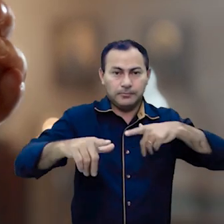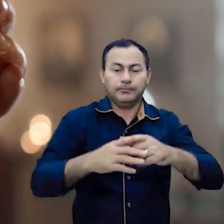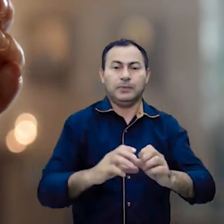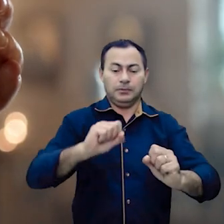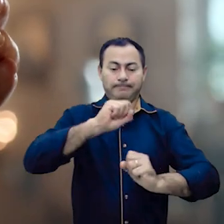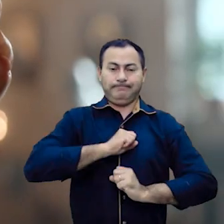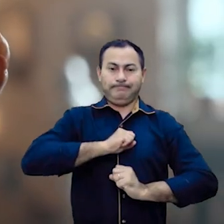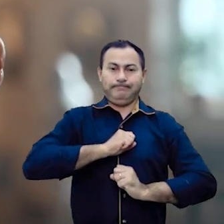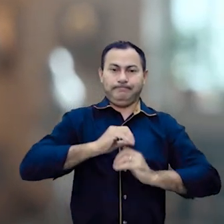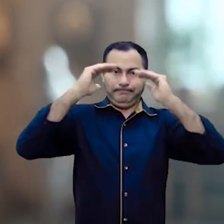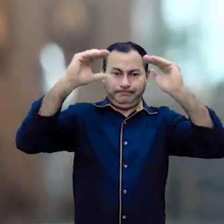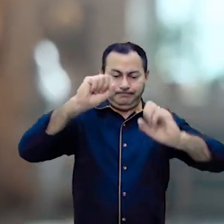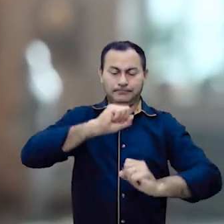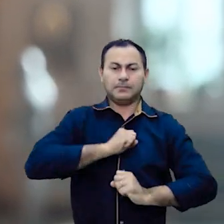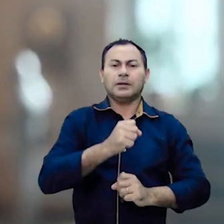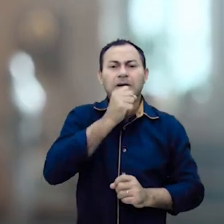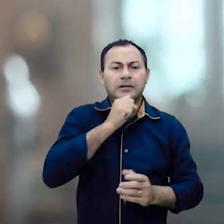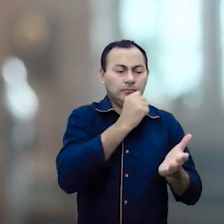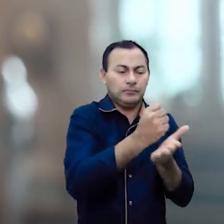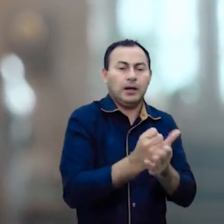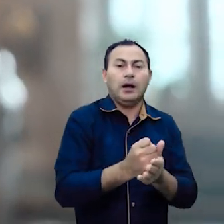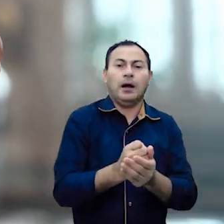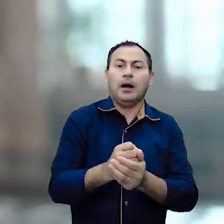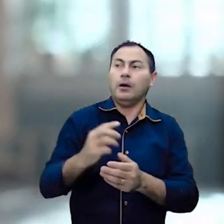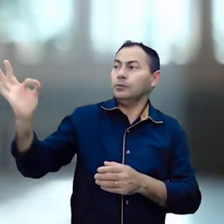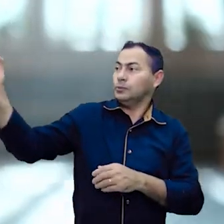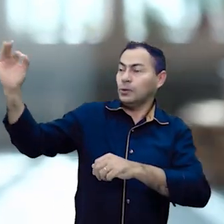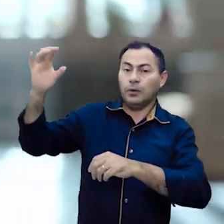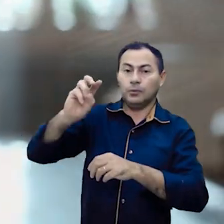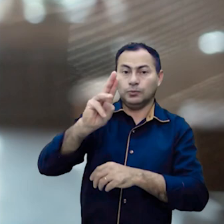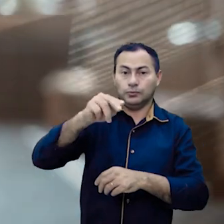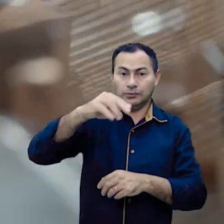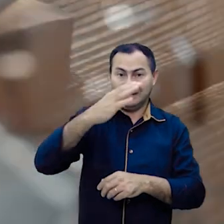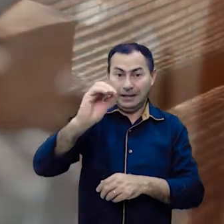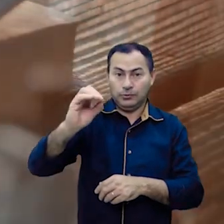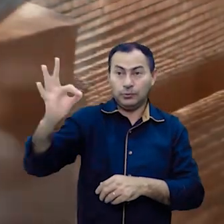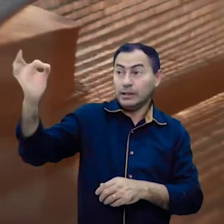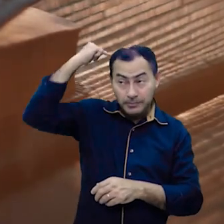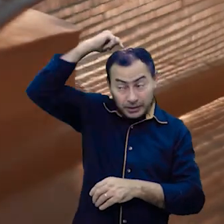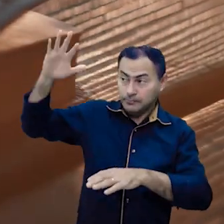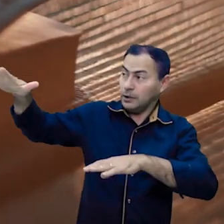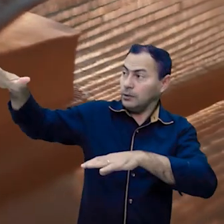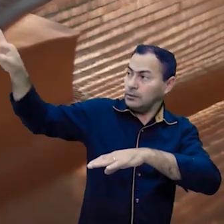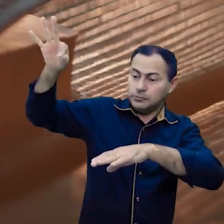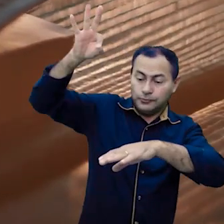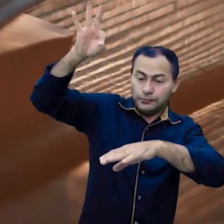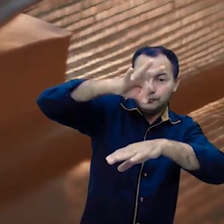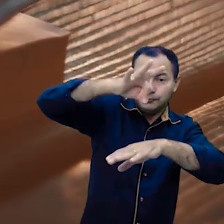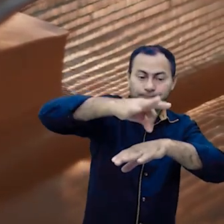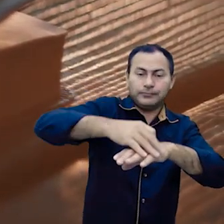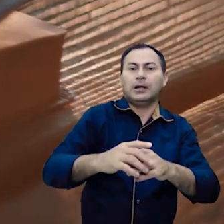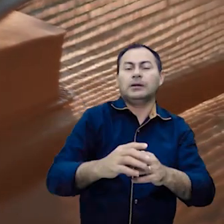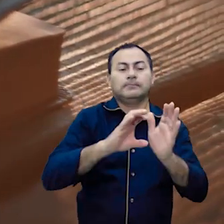somos sacerdotes experimentaram até mesmo no antigo testamento a unção do espírito que veio sobre eles portanto esse não é